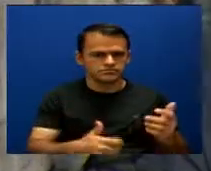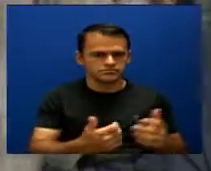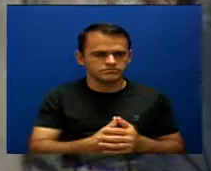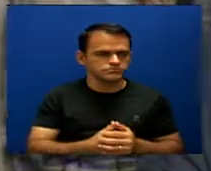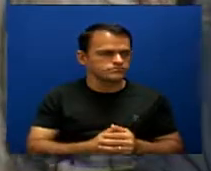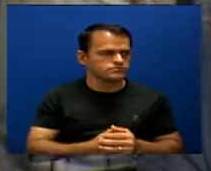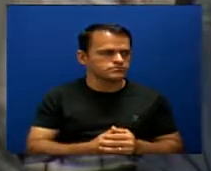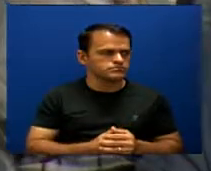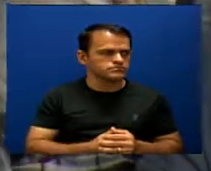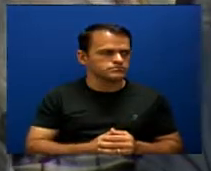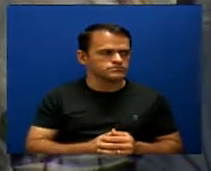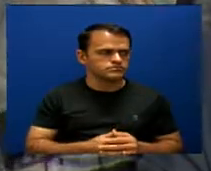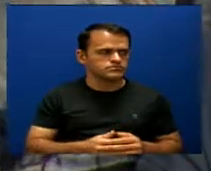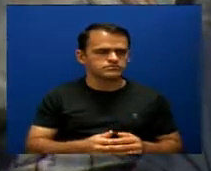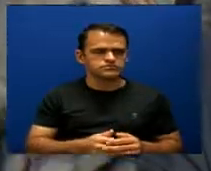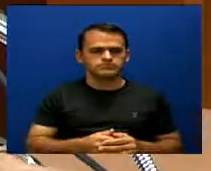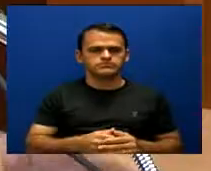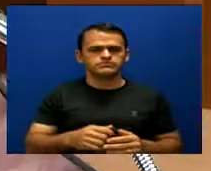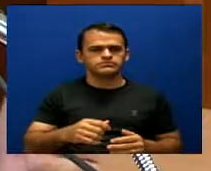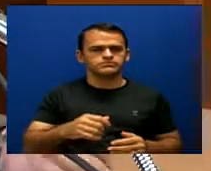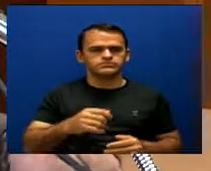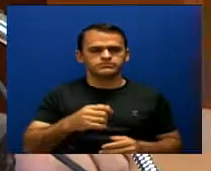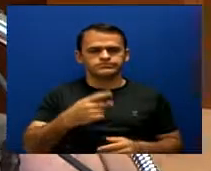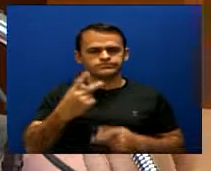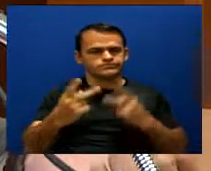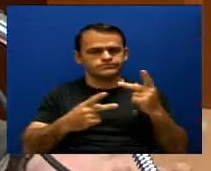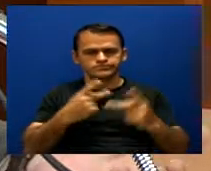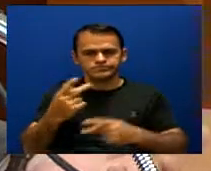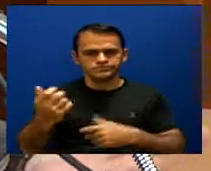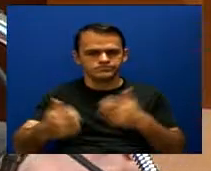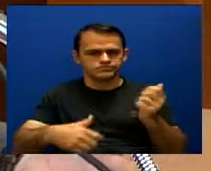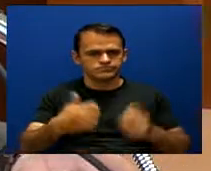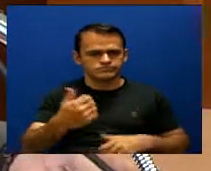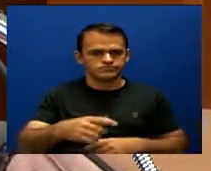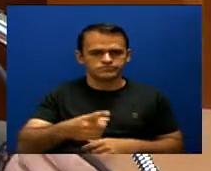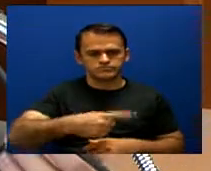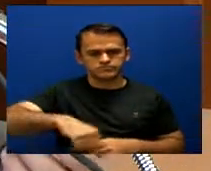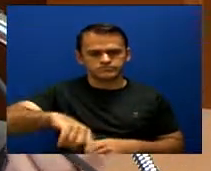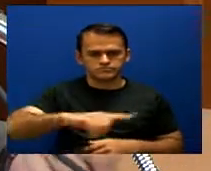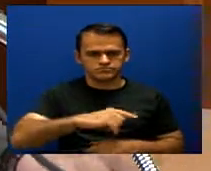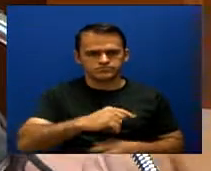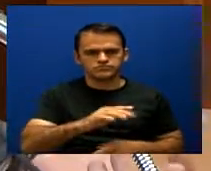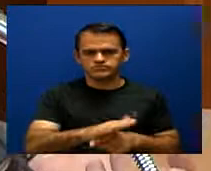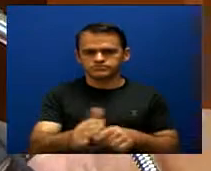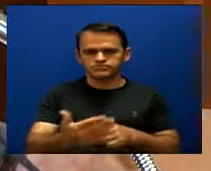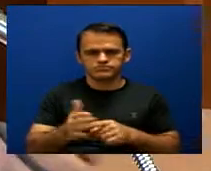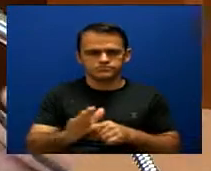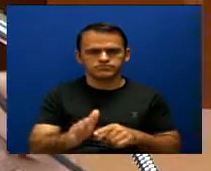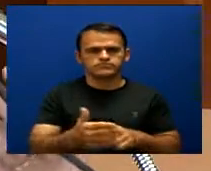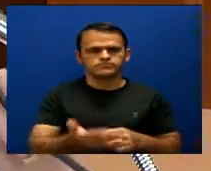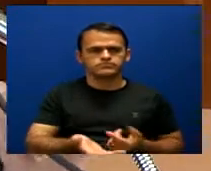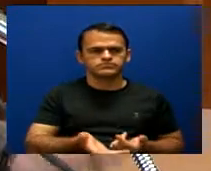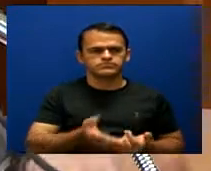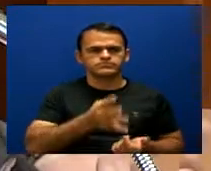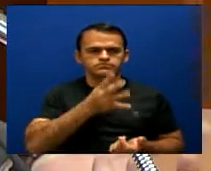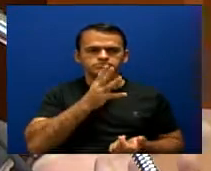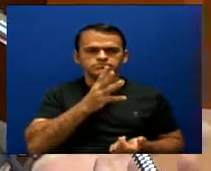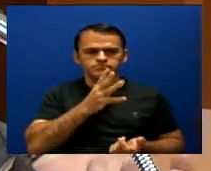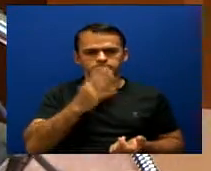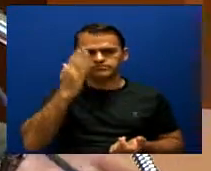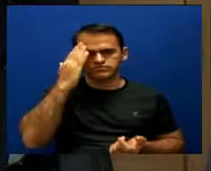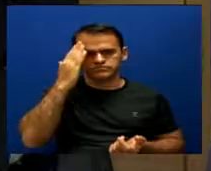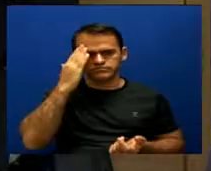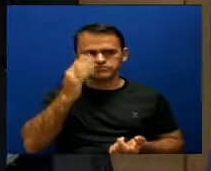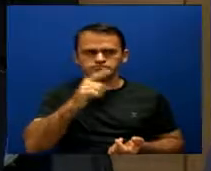as palavras que foram ditas ao senhor, nós compartilhamos disso. Conheço, sei da